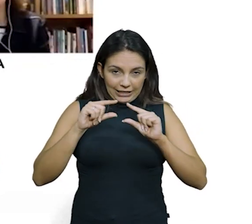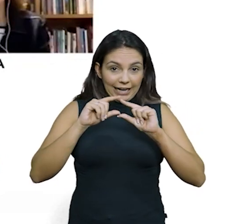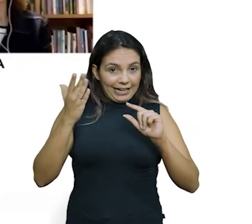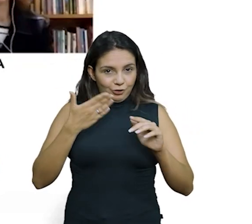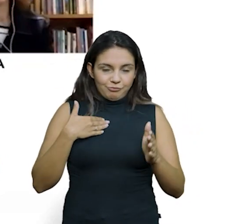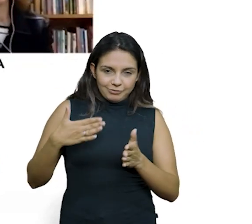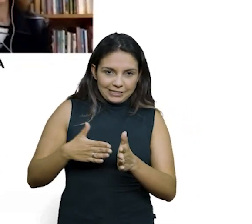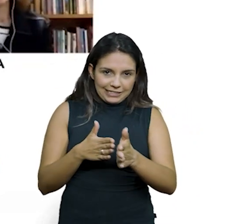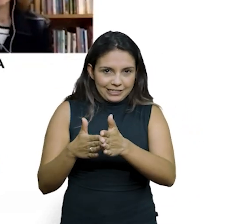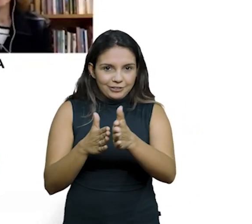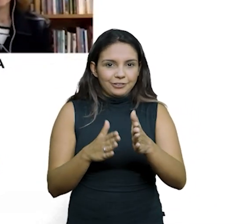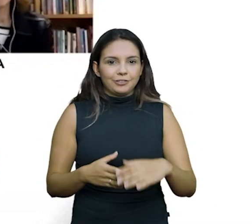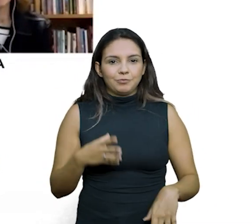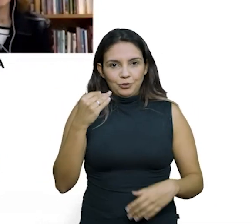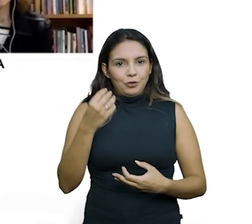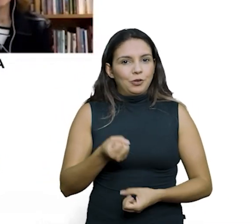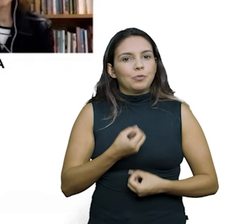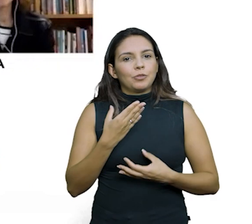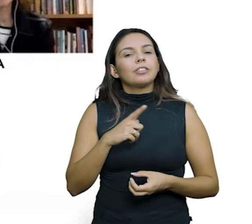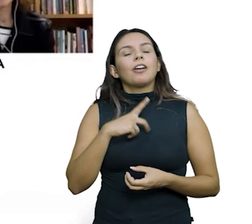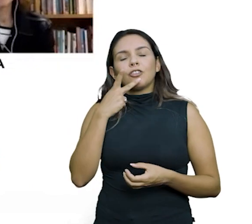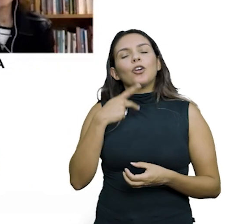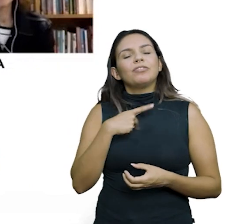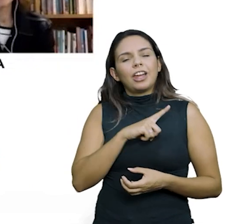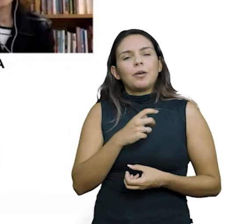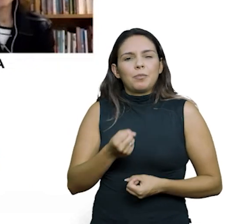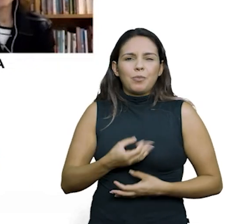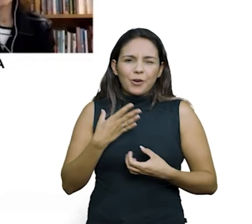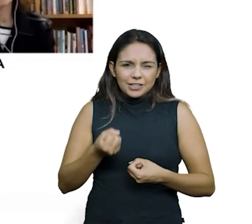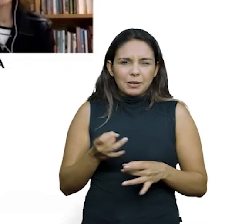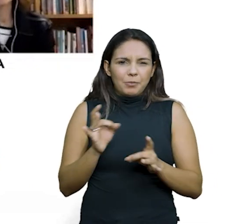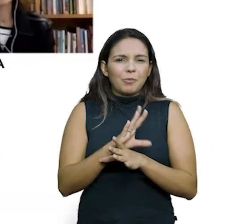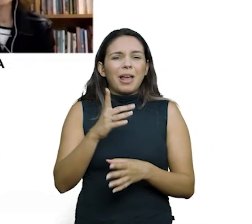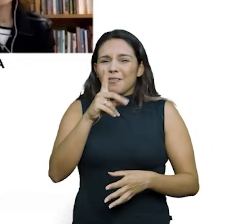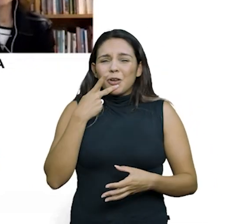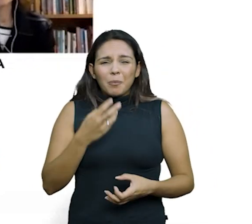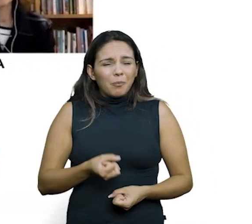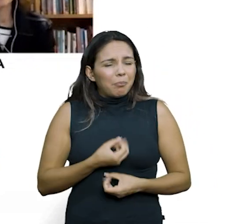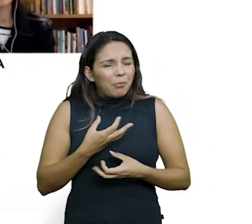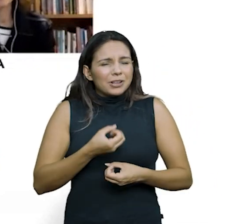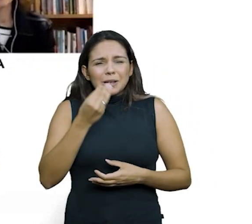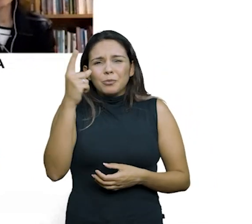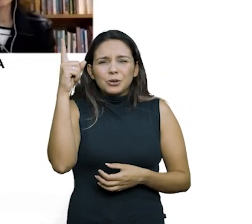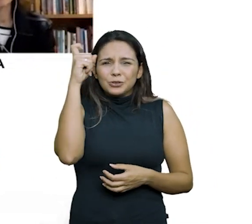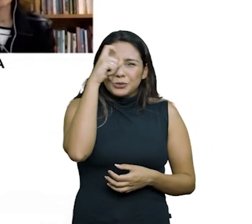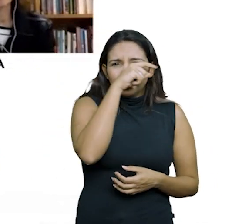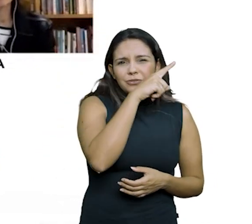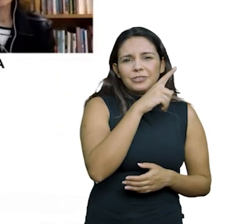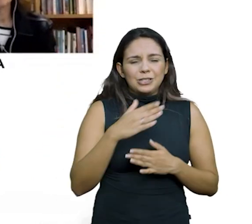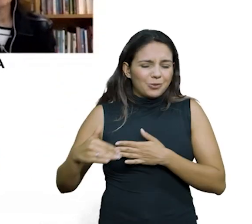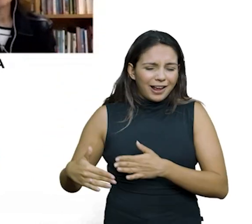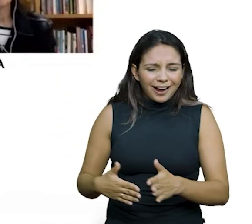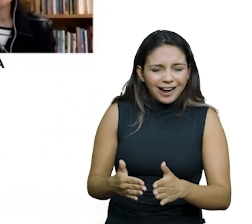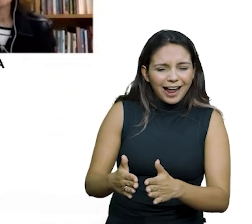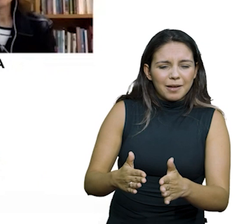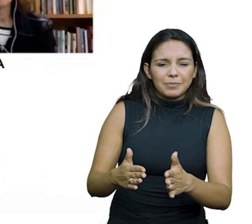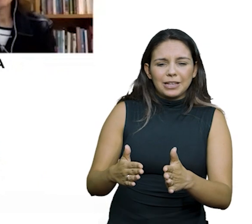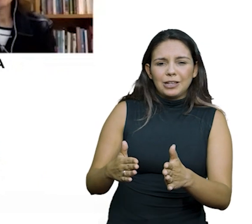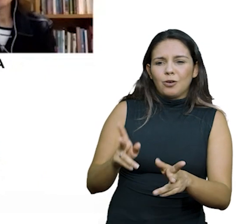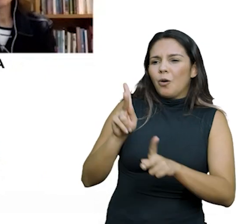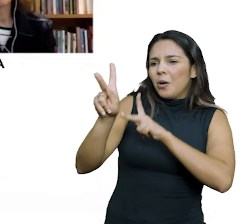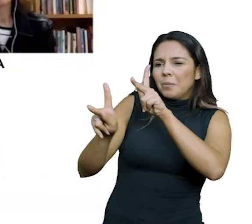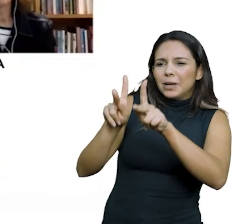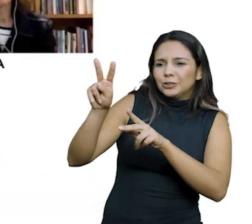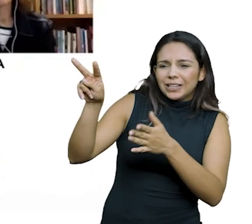linha. Agora tem um de poesia pronto também, mas poesia é tão difícil. As editoras, o caminho, o público